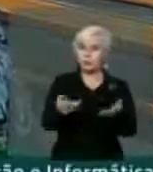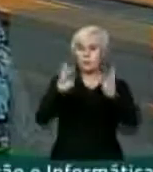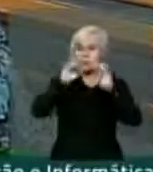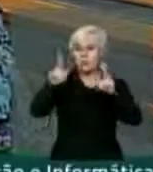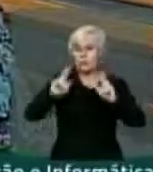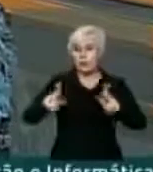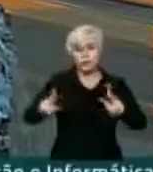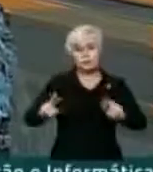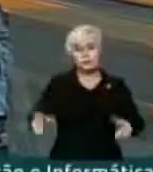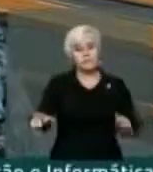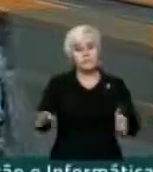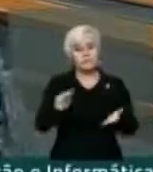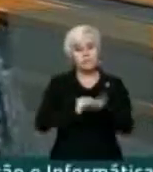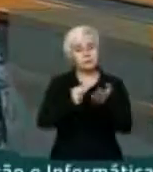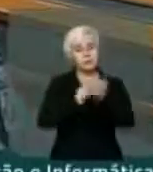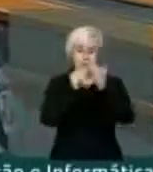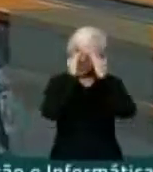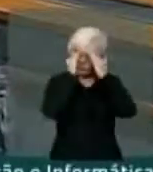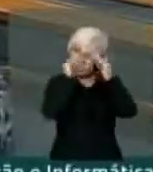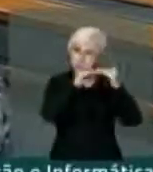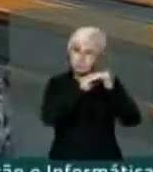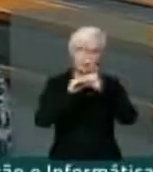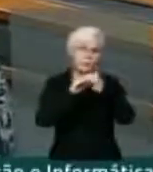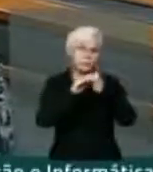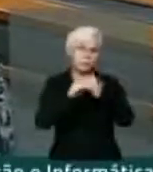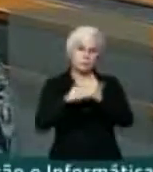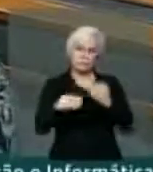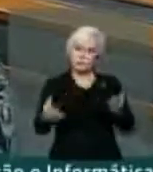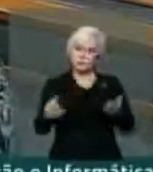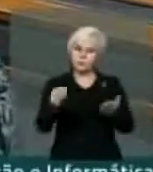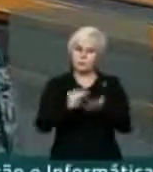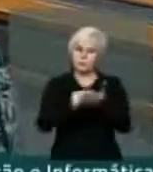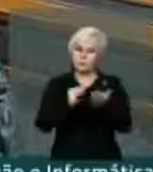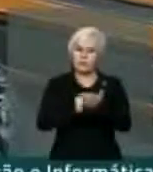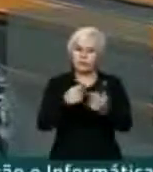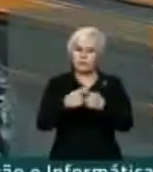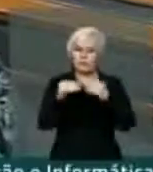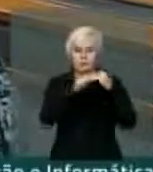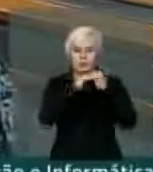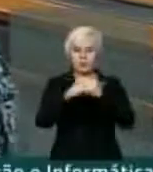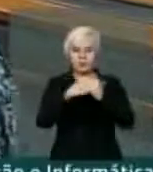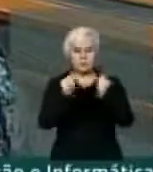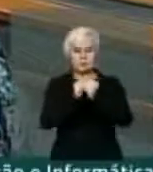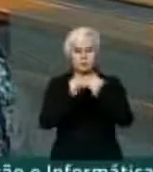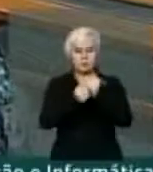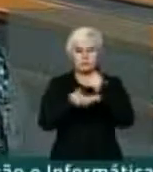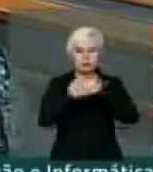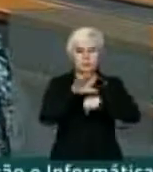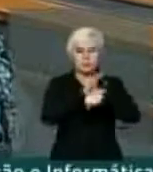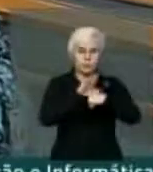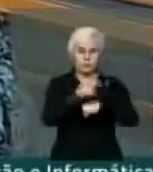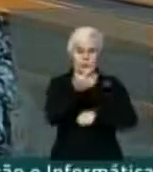Portanto, há um desrespeito a um princípio da isonomia que é constitucional.